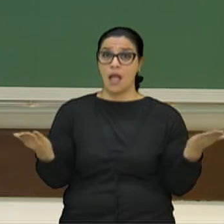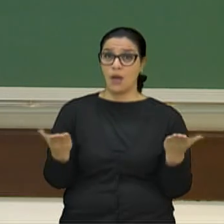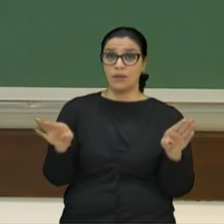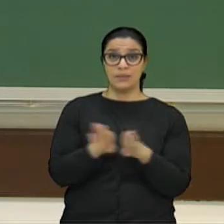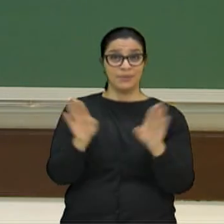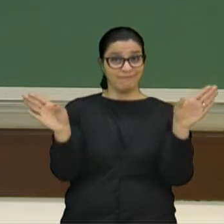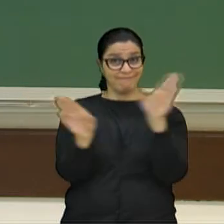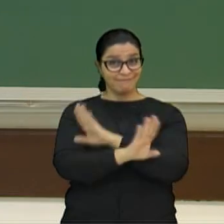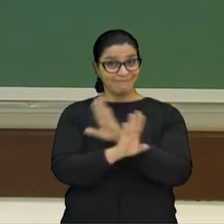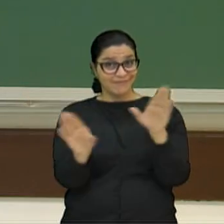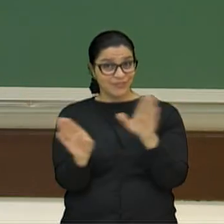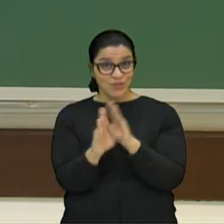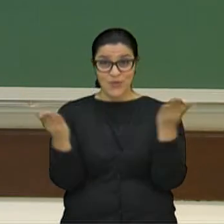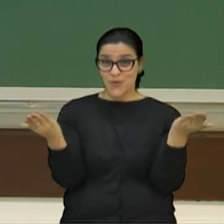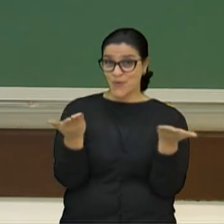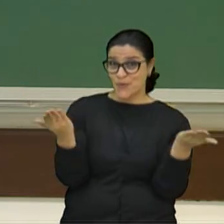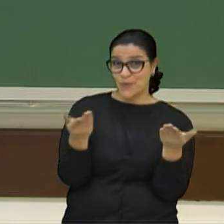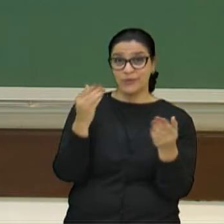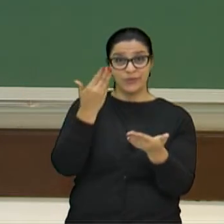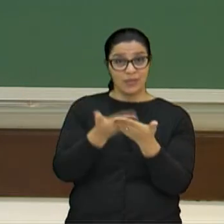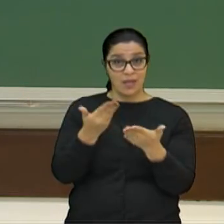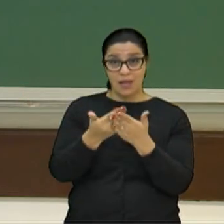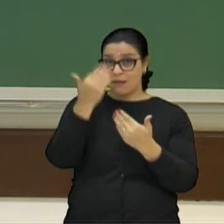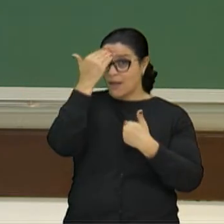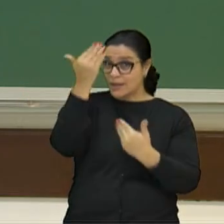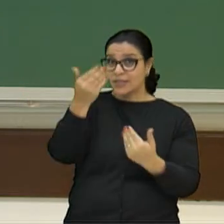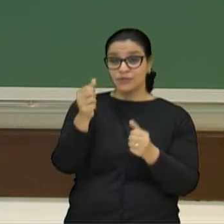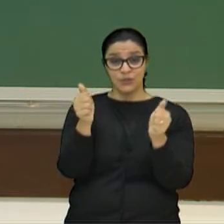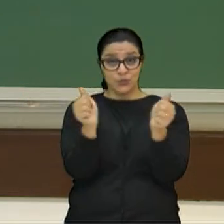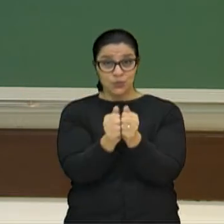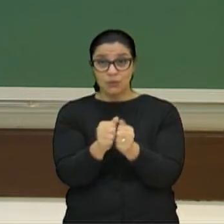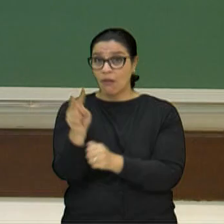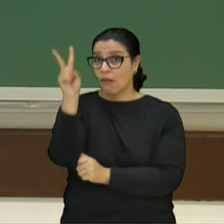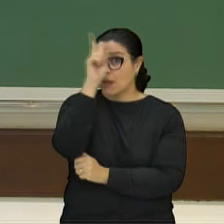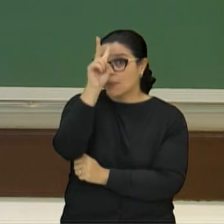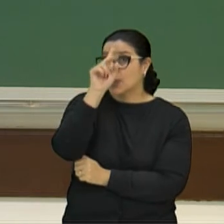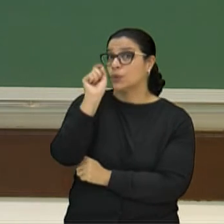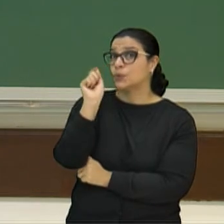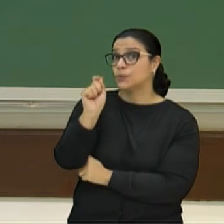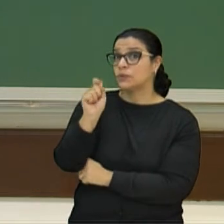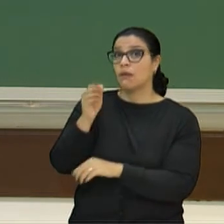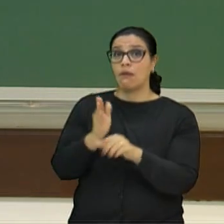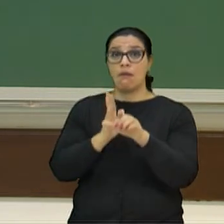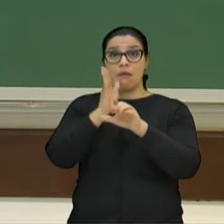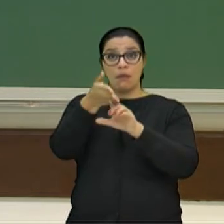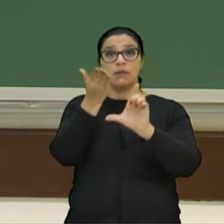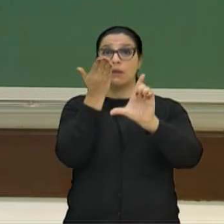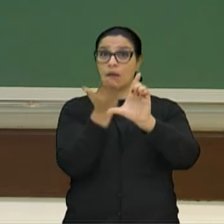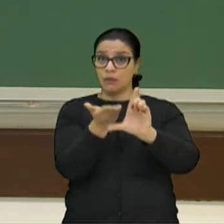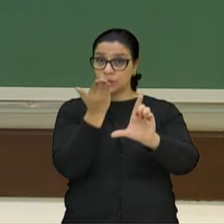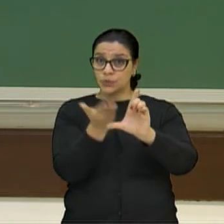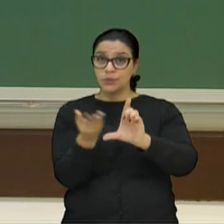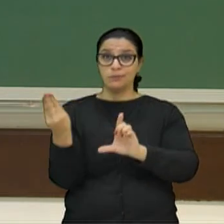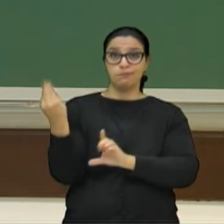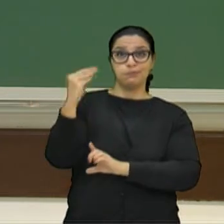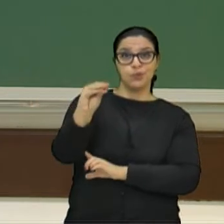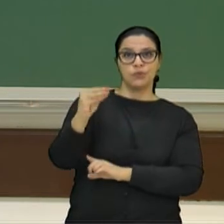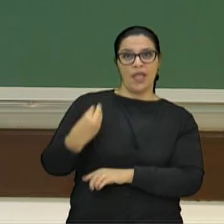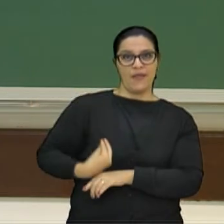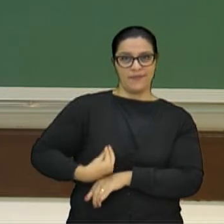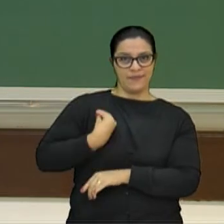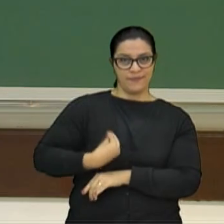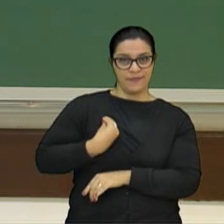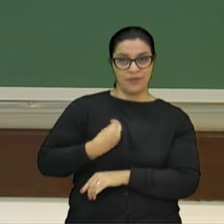eu me despeço de vocês na aula de hoje, agradeço a companhia, lembrando que entra no Classroom, responde a